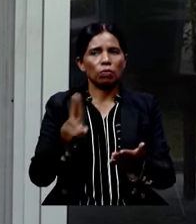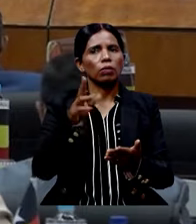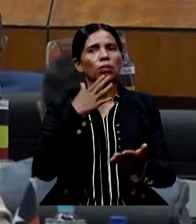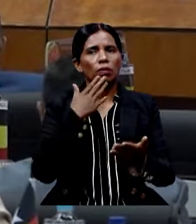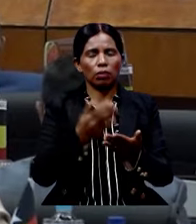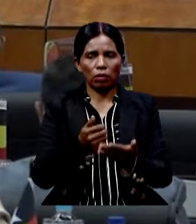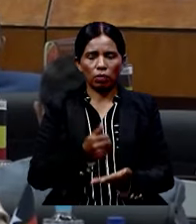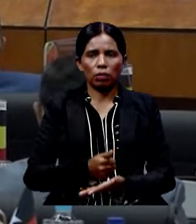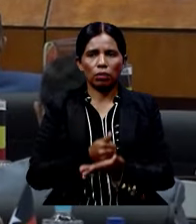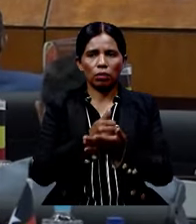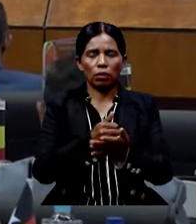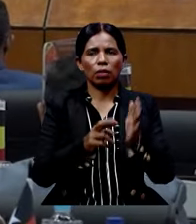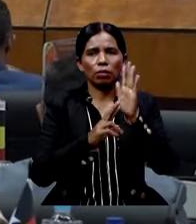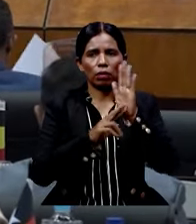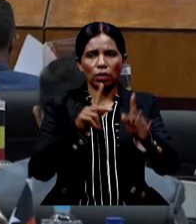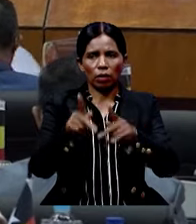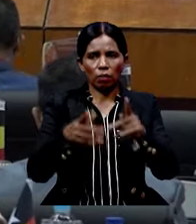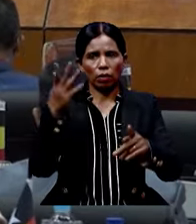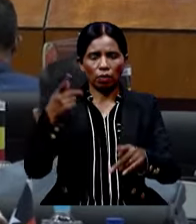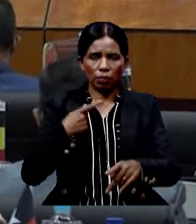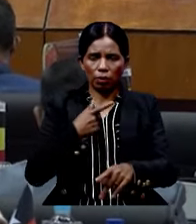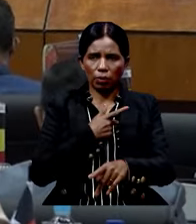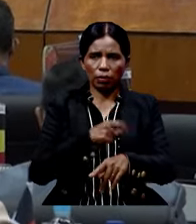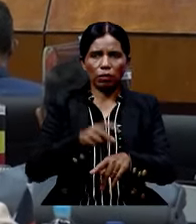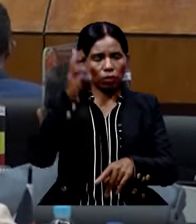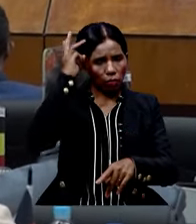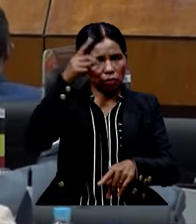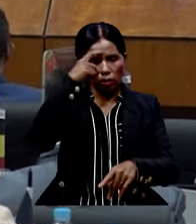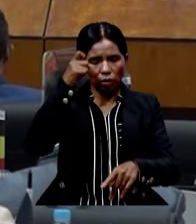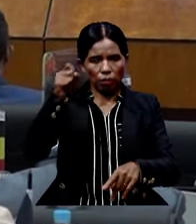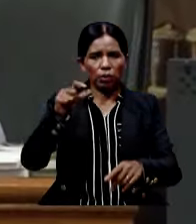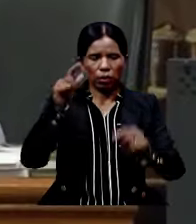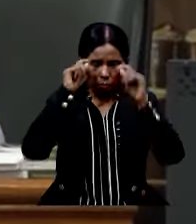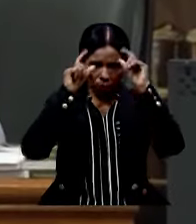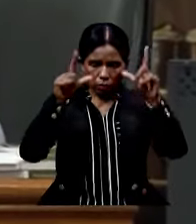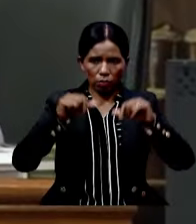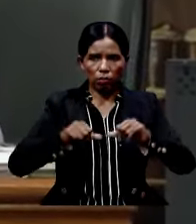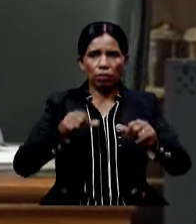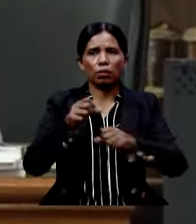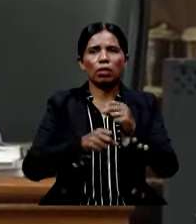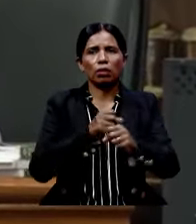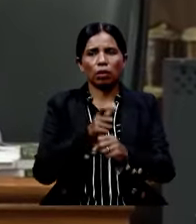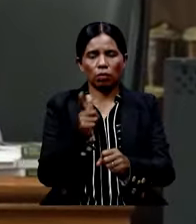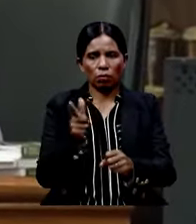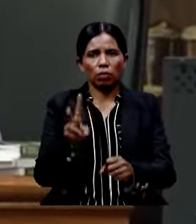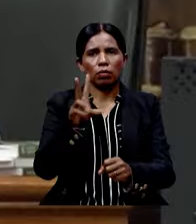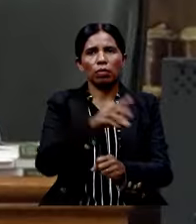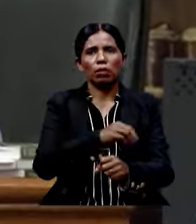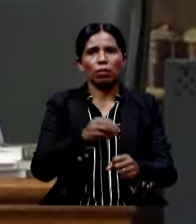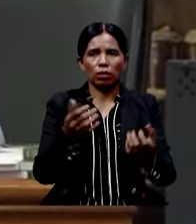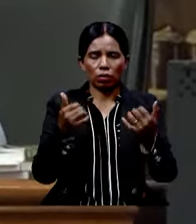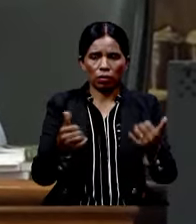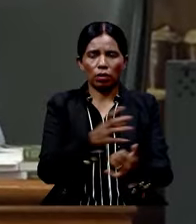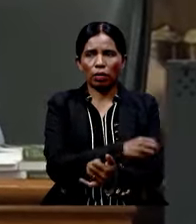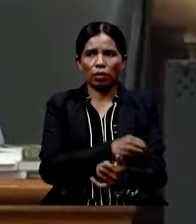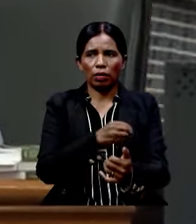be. Representante povo e parlamento mos preocupa tamba Timor Leste com antinan flanul resin ruona. Mai be ho situação nebe acontece foi na lais